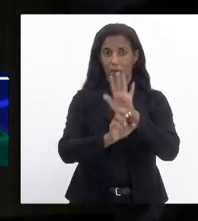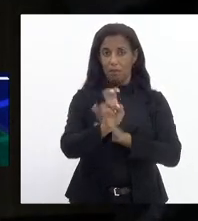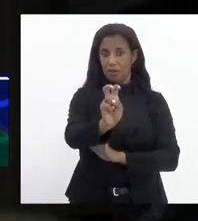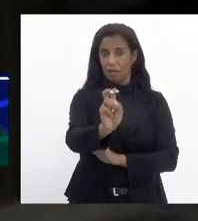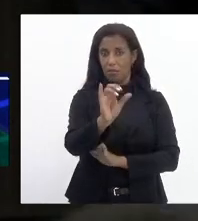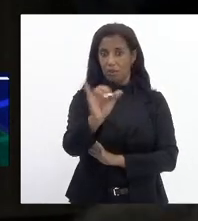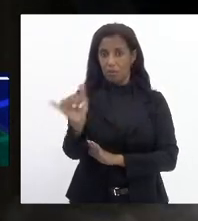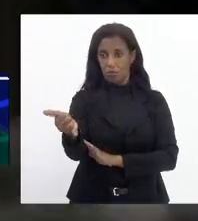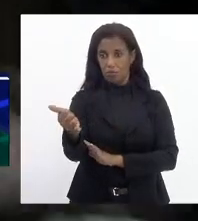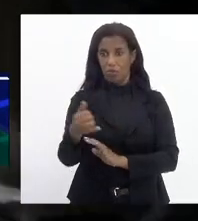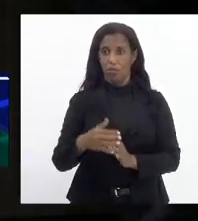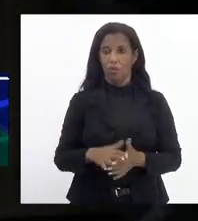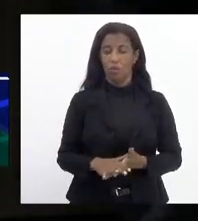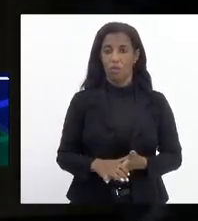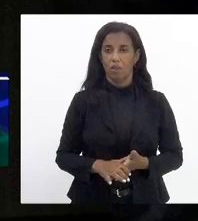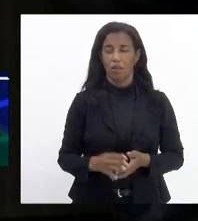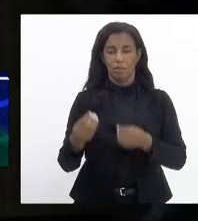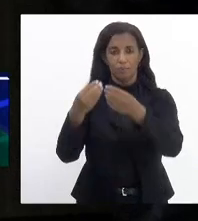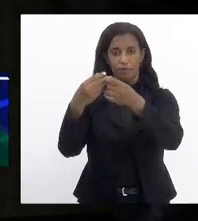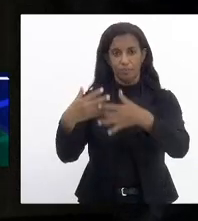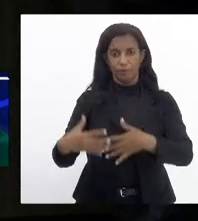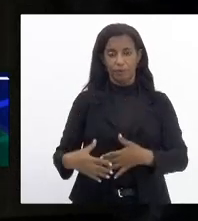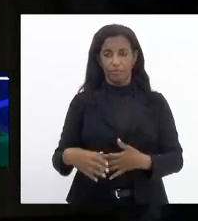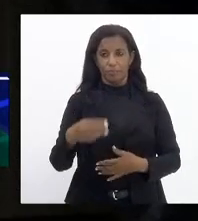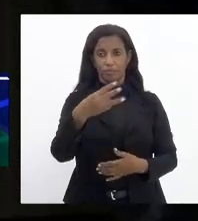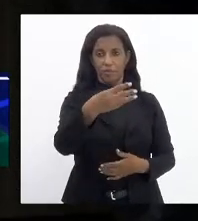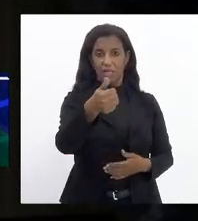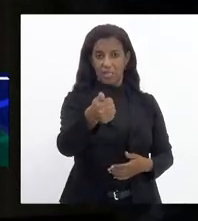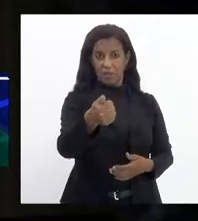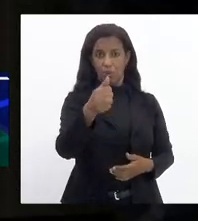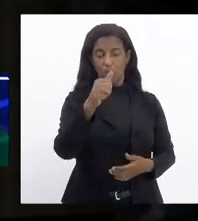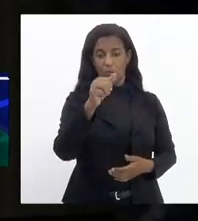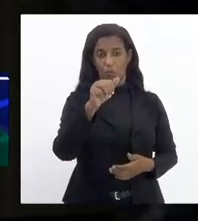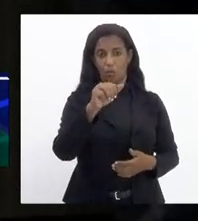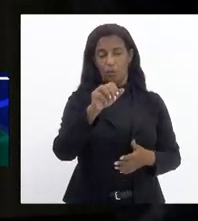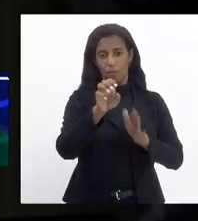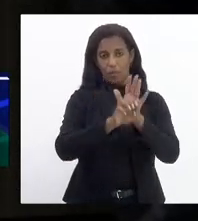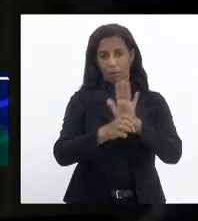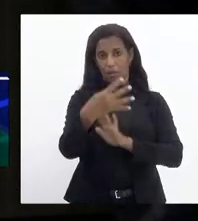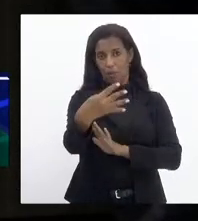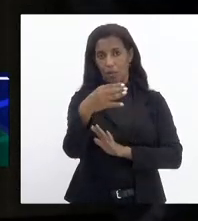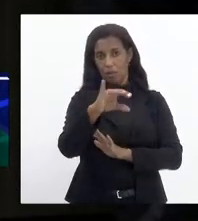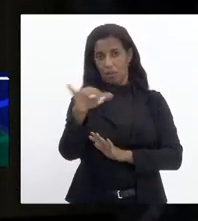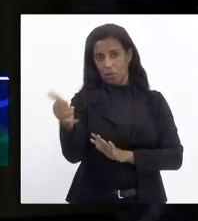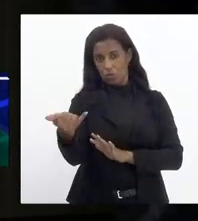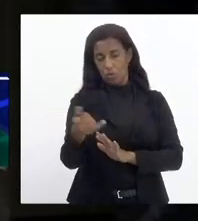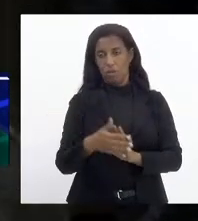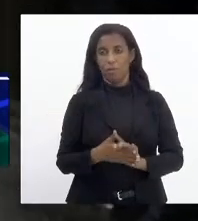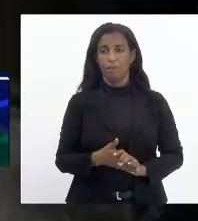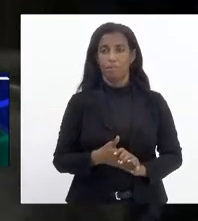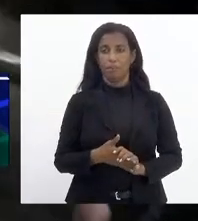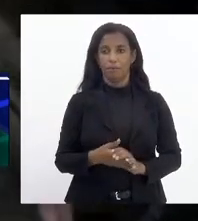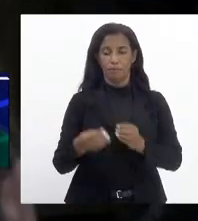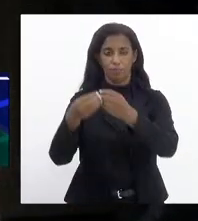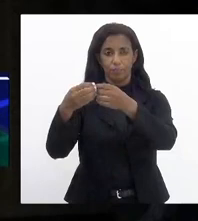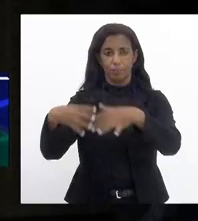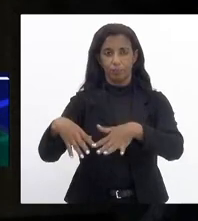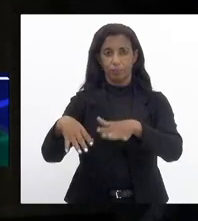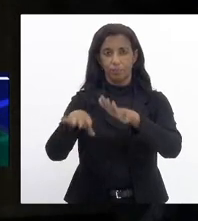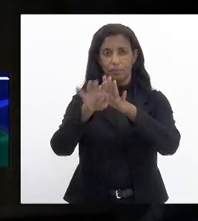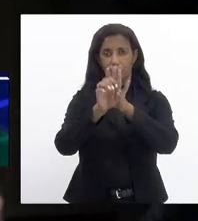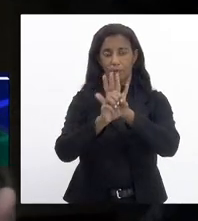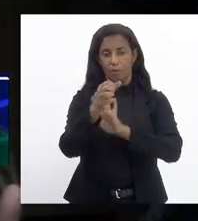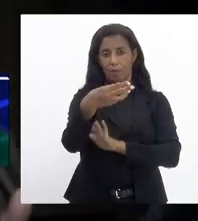CCJ, pela prejudicabilidade da emenda 31, pela emenda 4 da CCJ, pela prejudicabilidade das